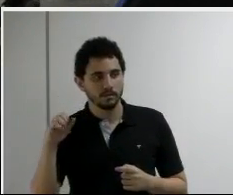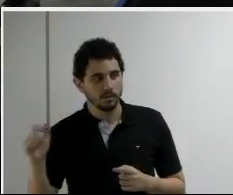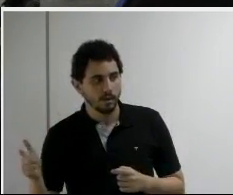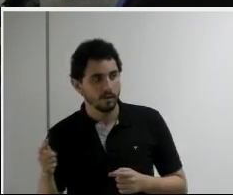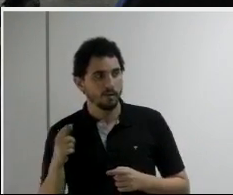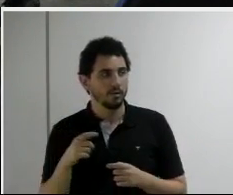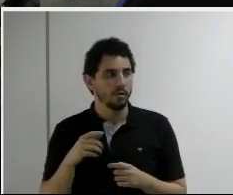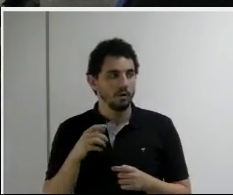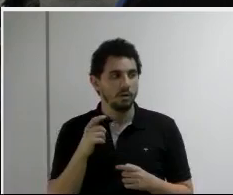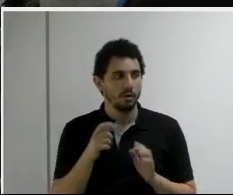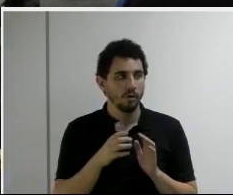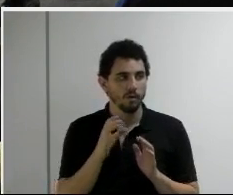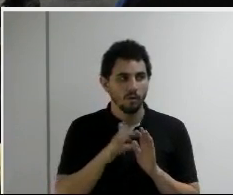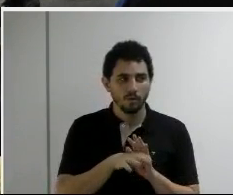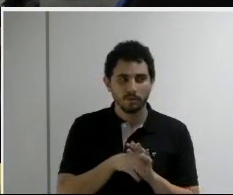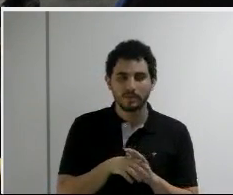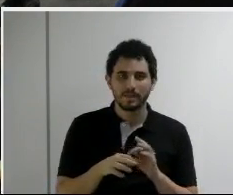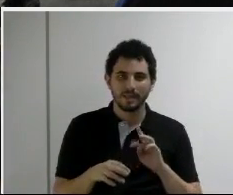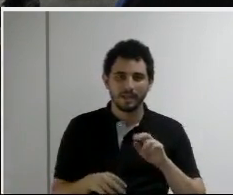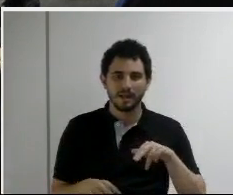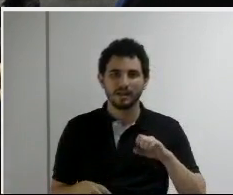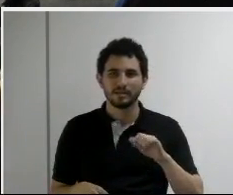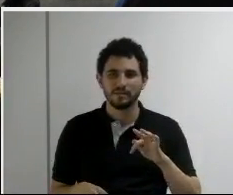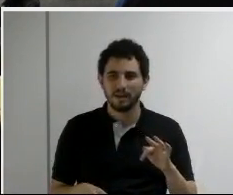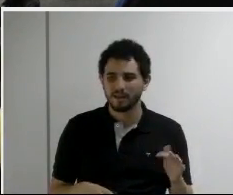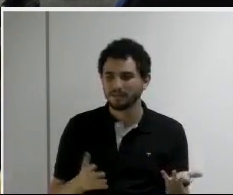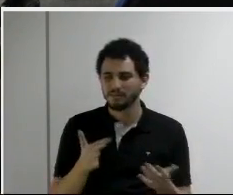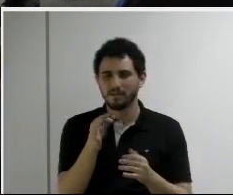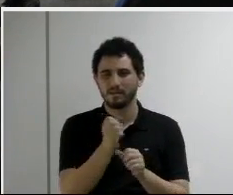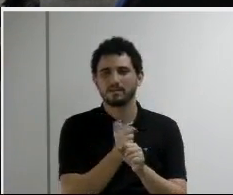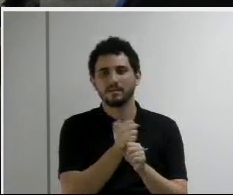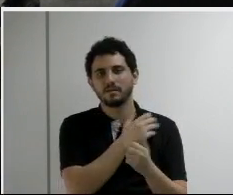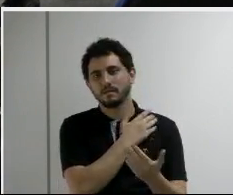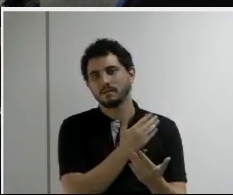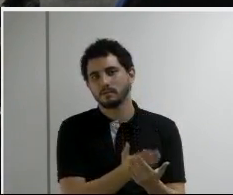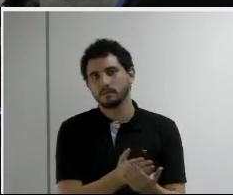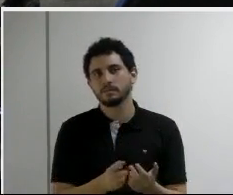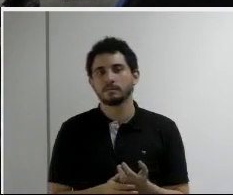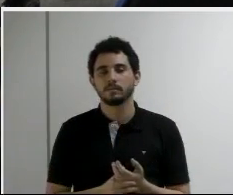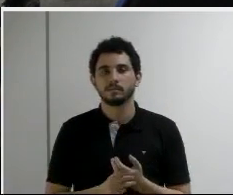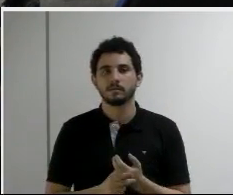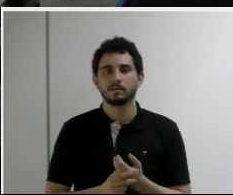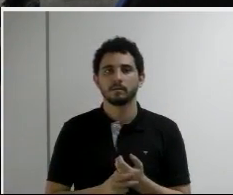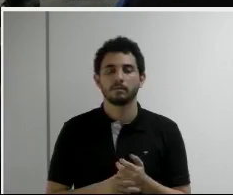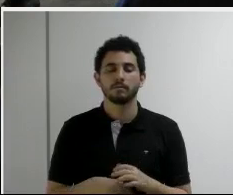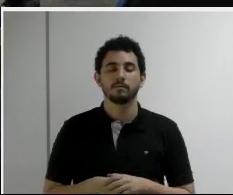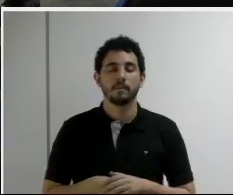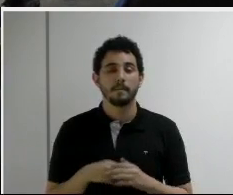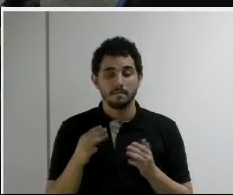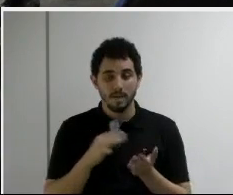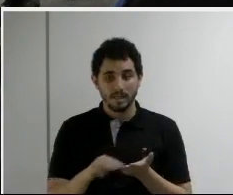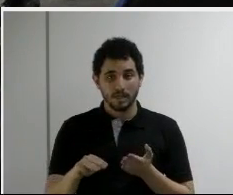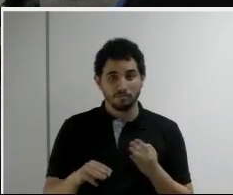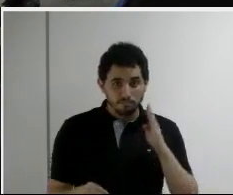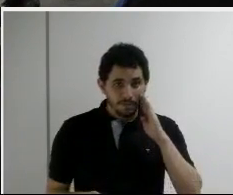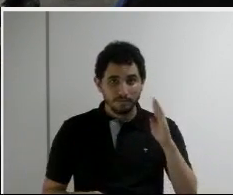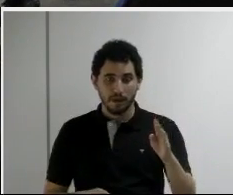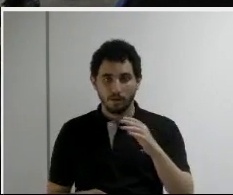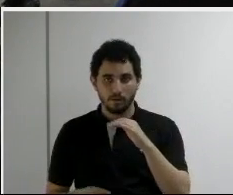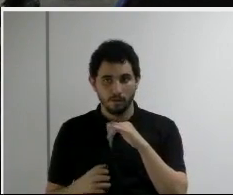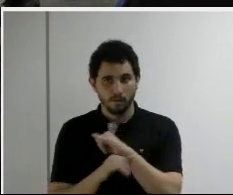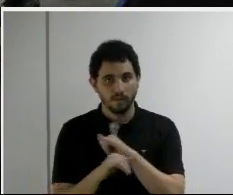de transferência, você fala, poxa, sério mesmo, onde você estava nos últimos 10 anos, né? Então, quase, né? Então, acho que assim, a mensagem principal que eu queria passar